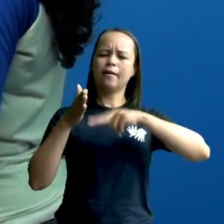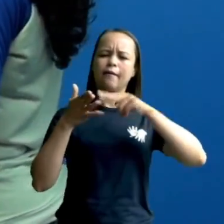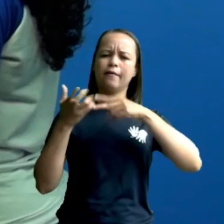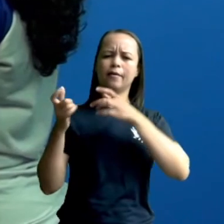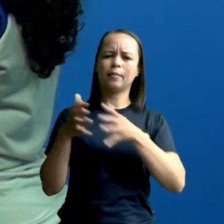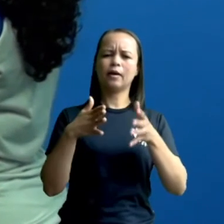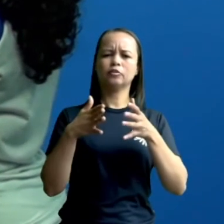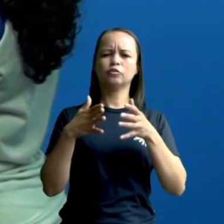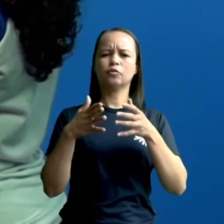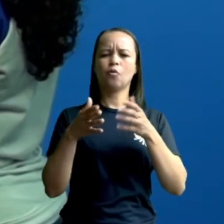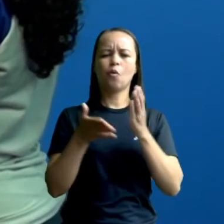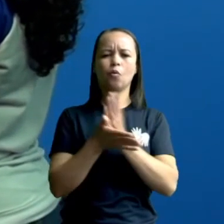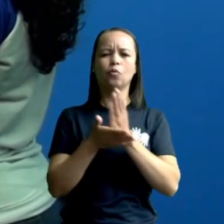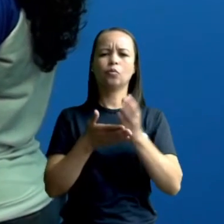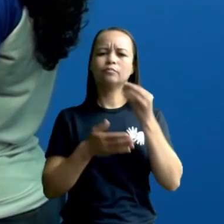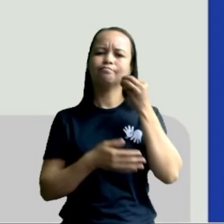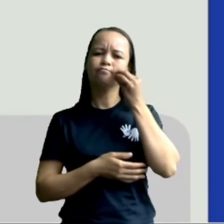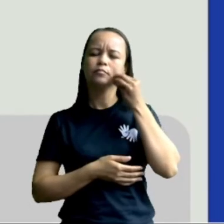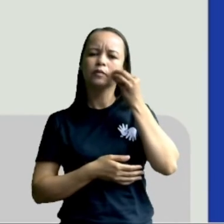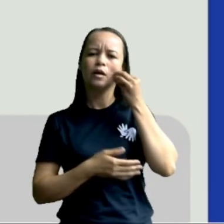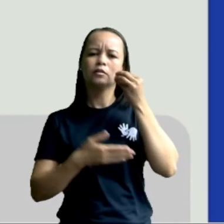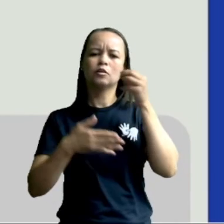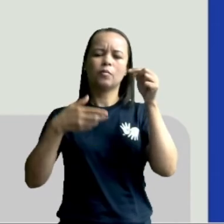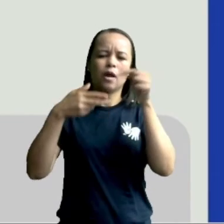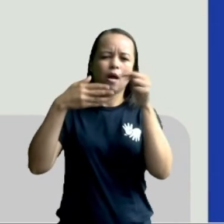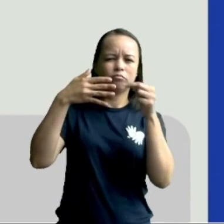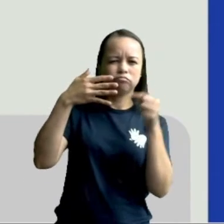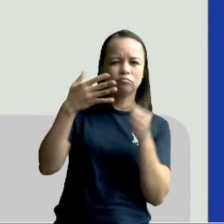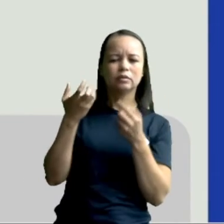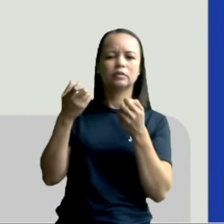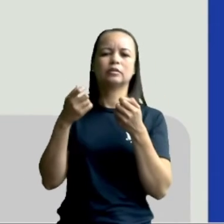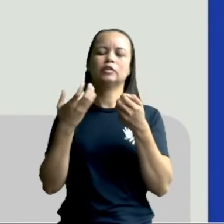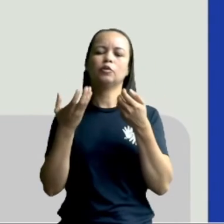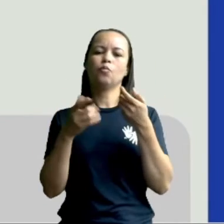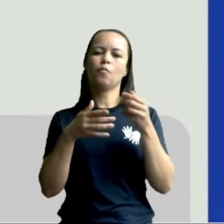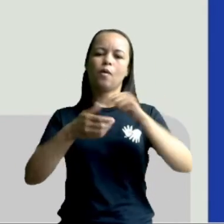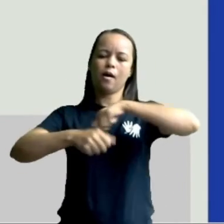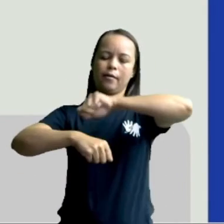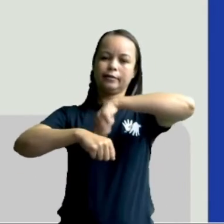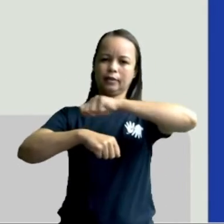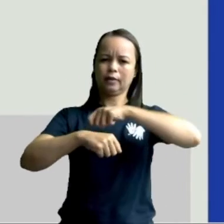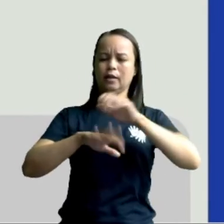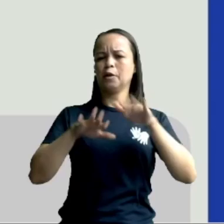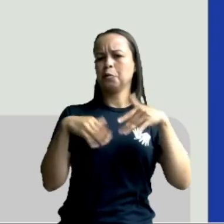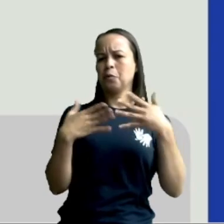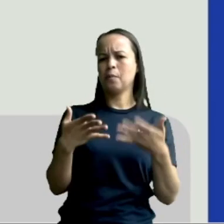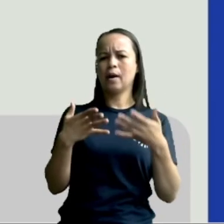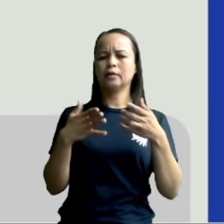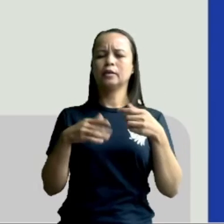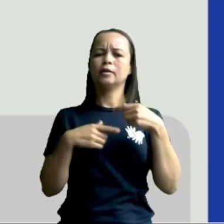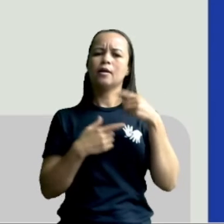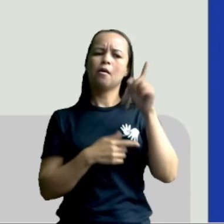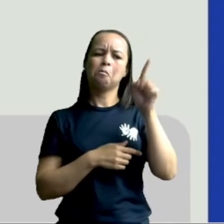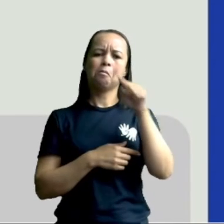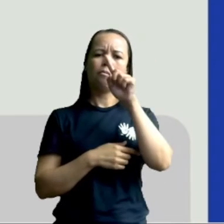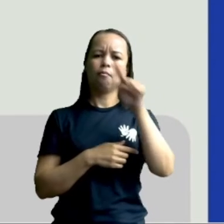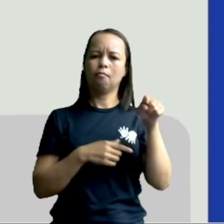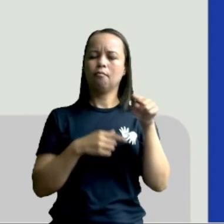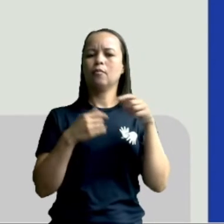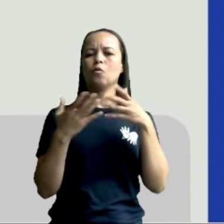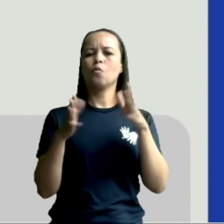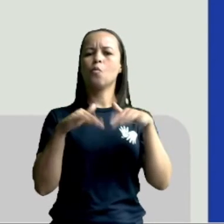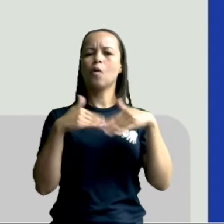alguns relatos de experiências sobre a realização de uma receita e marque qual deles, qual dos